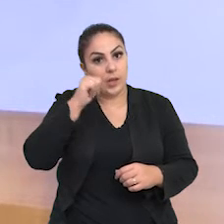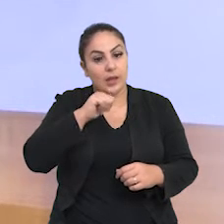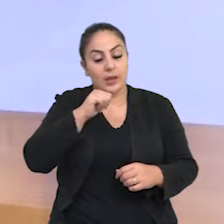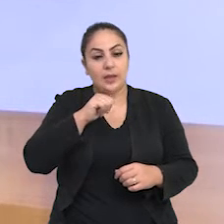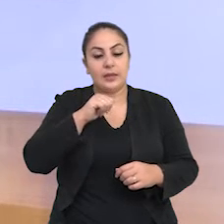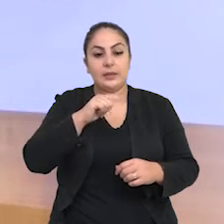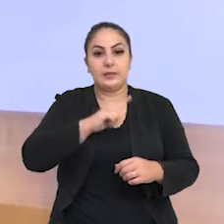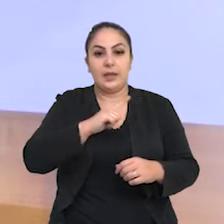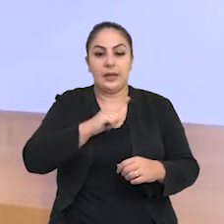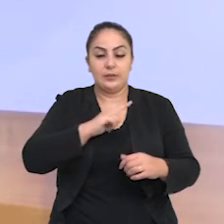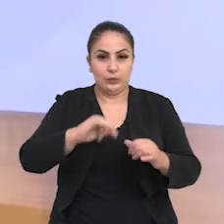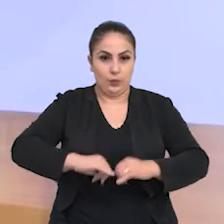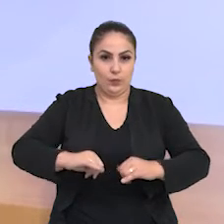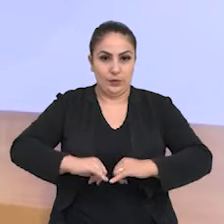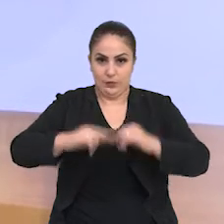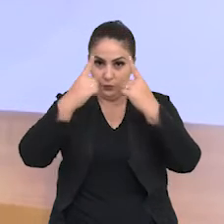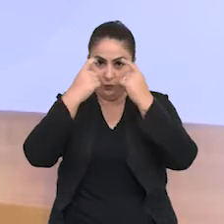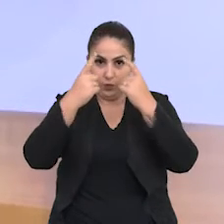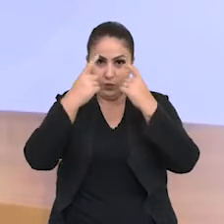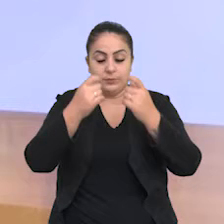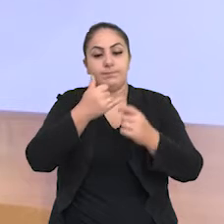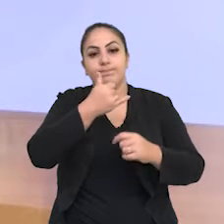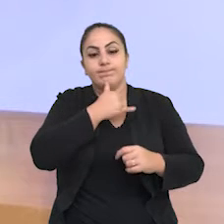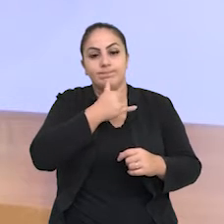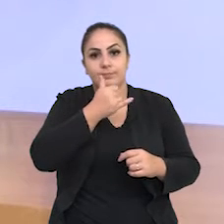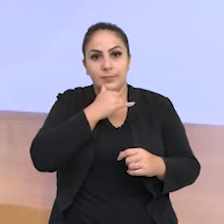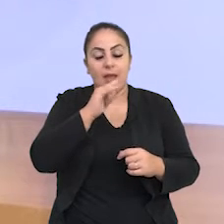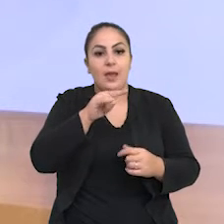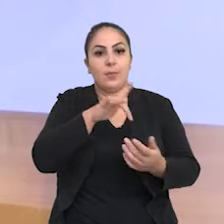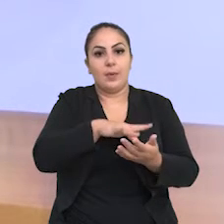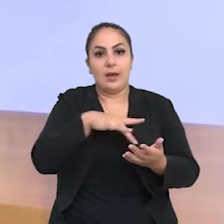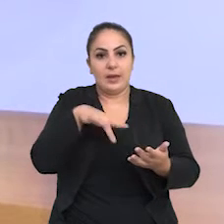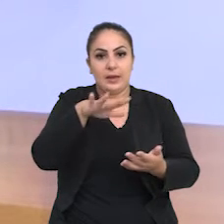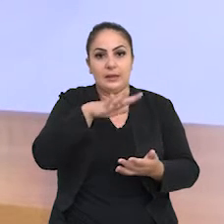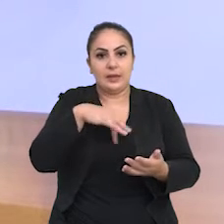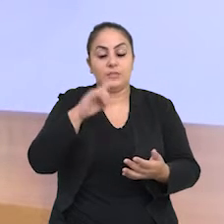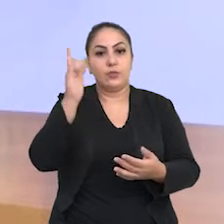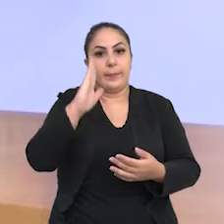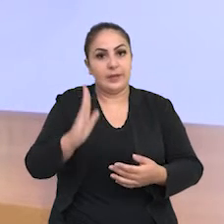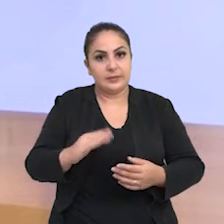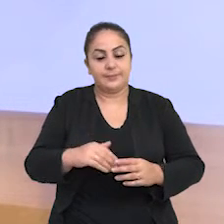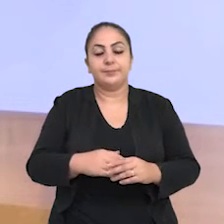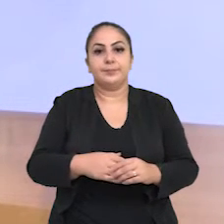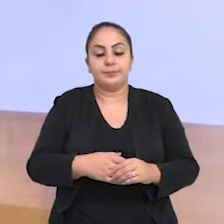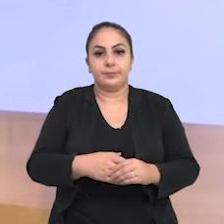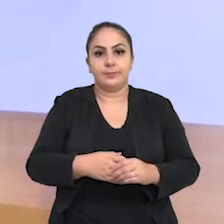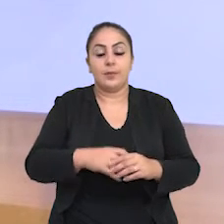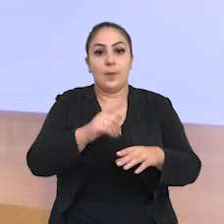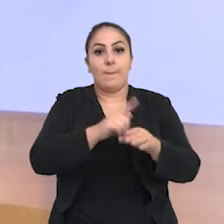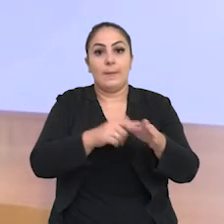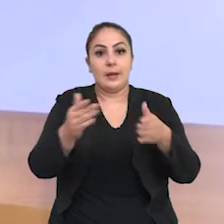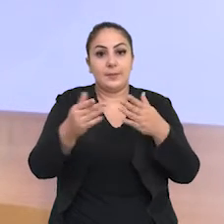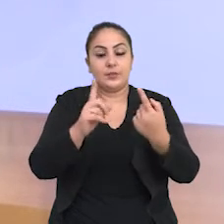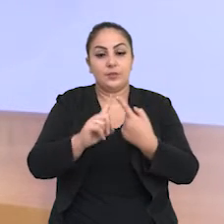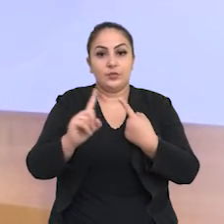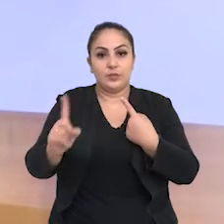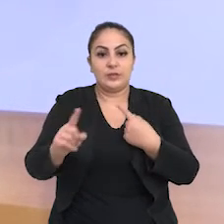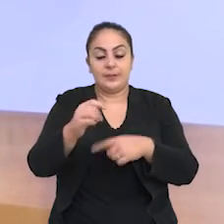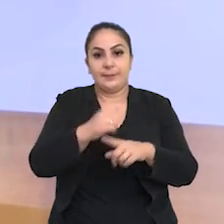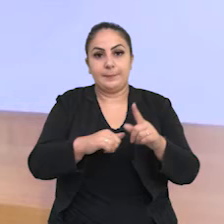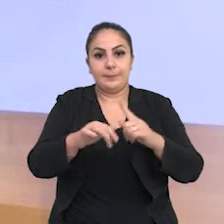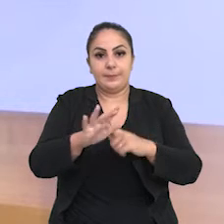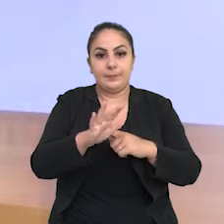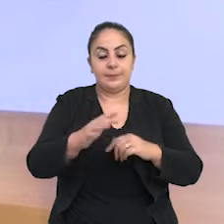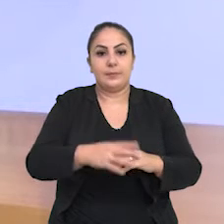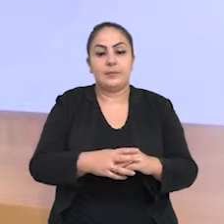Mulheres em situação de violência são, infelizmente, uma realidade no Brasil. E em tempos de